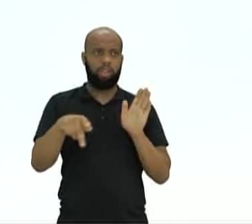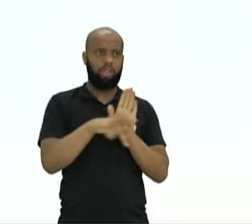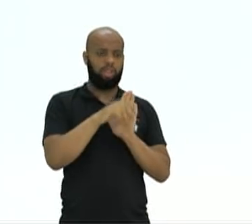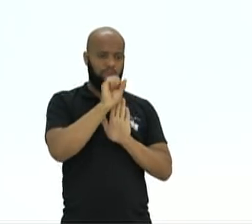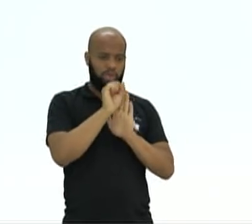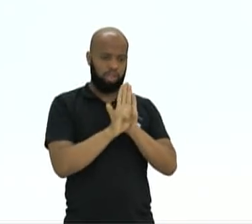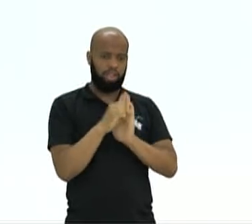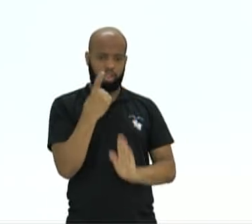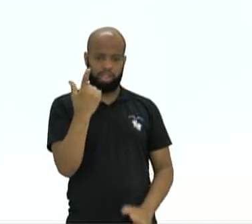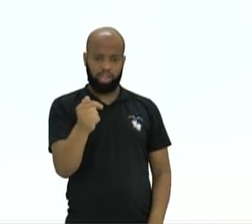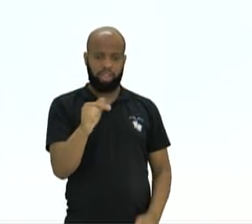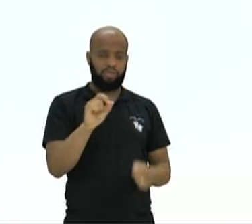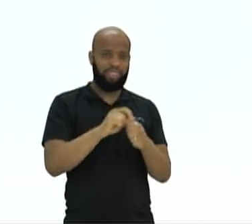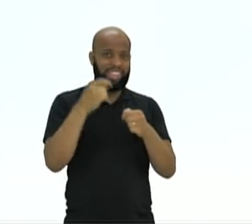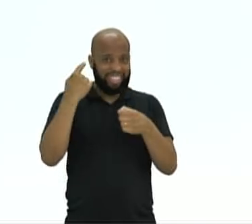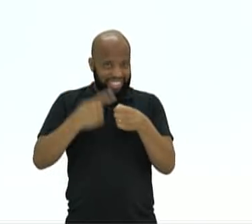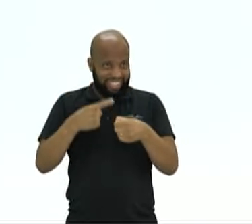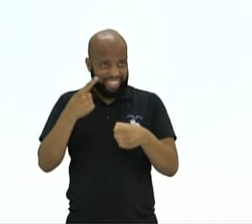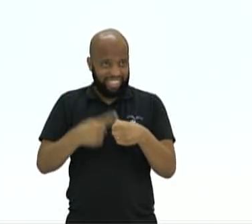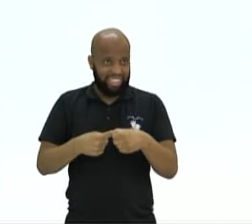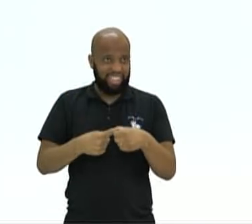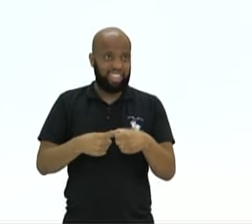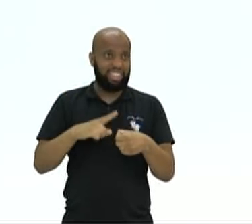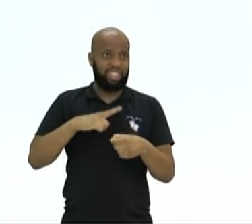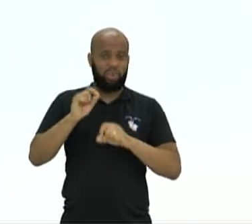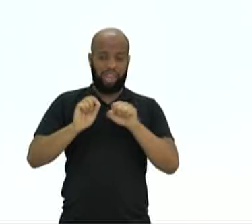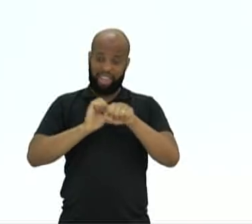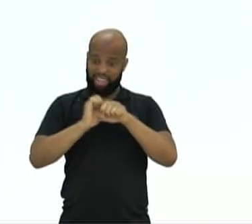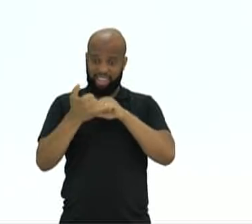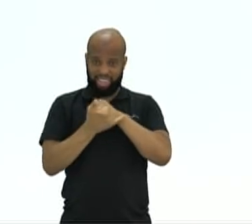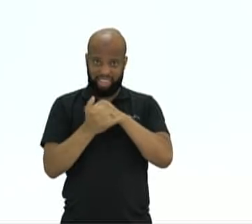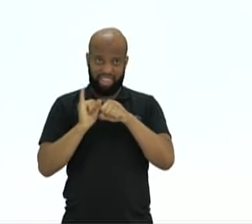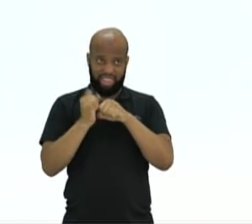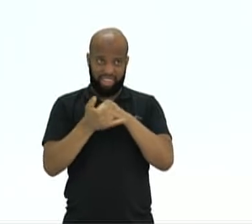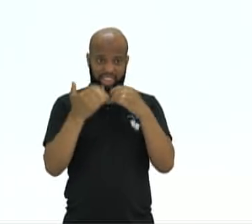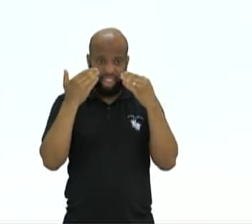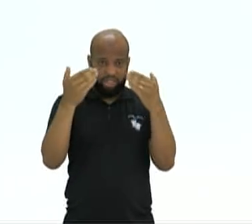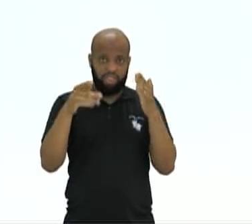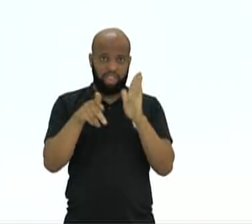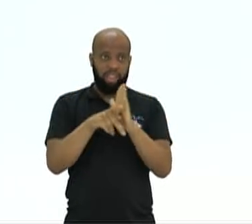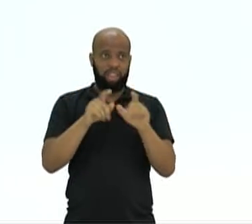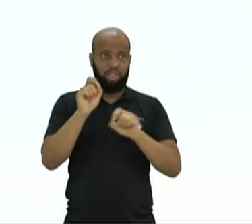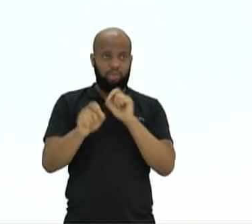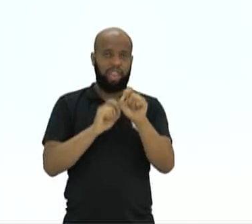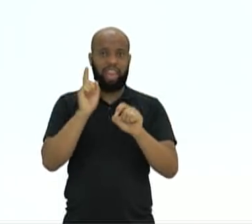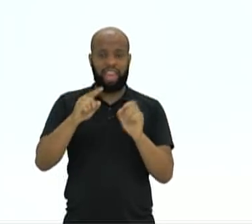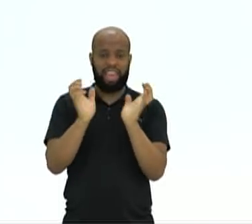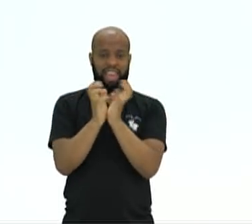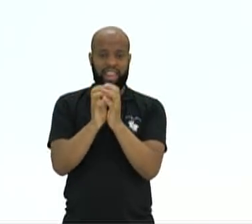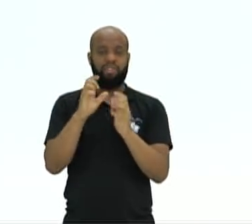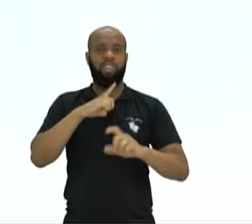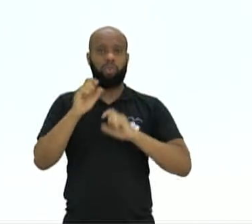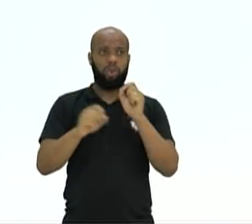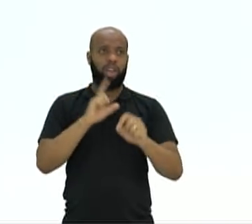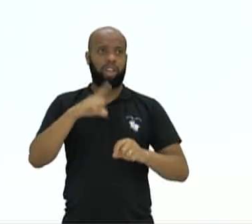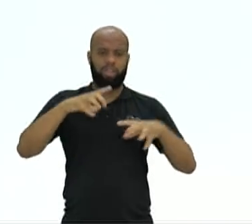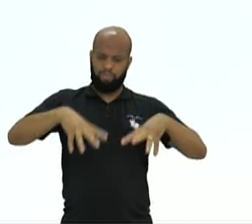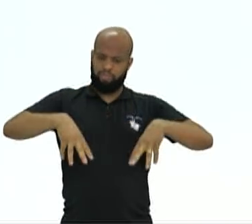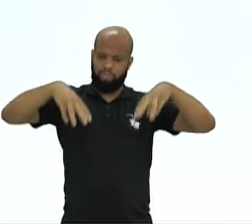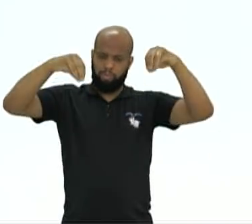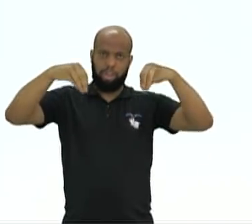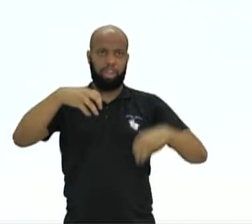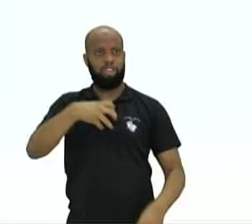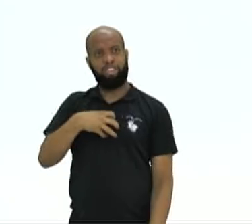você construiu uma cidade no meio de uma ilha, na frente do Recife, com um palácio de Friburgo